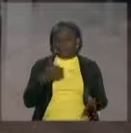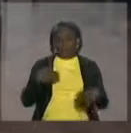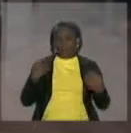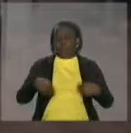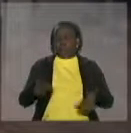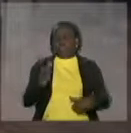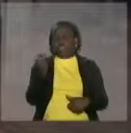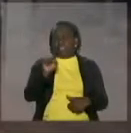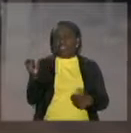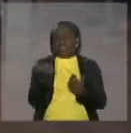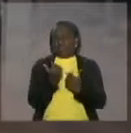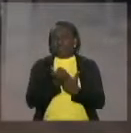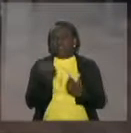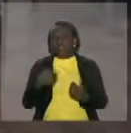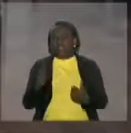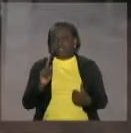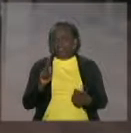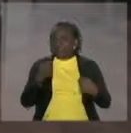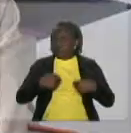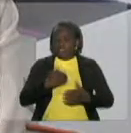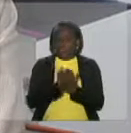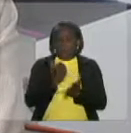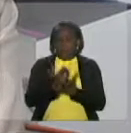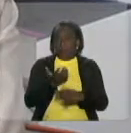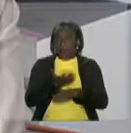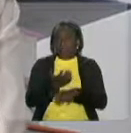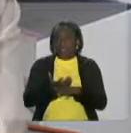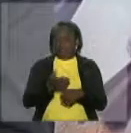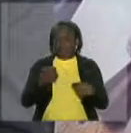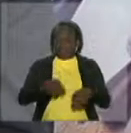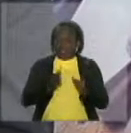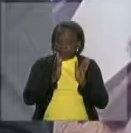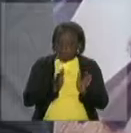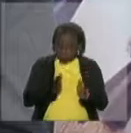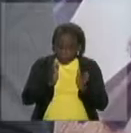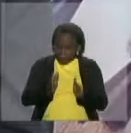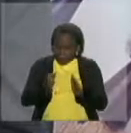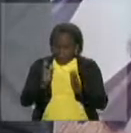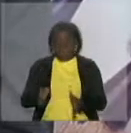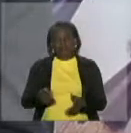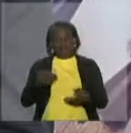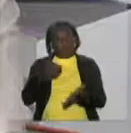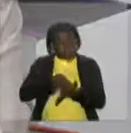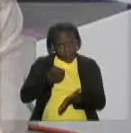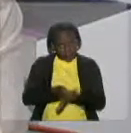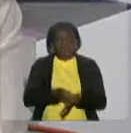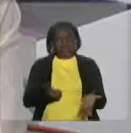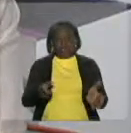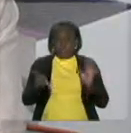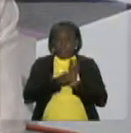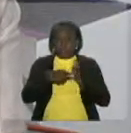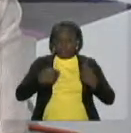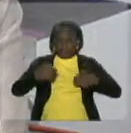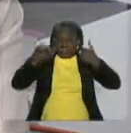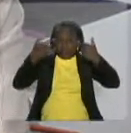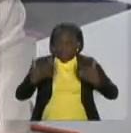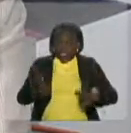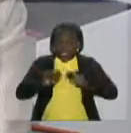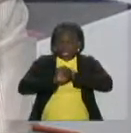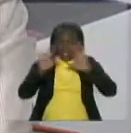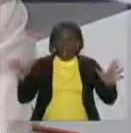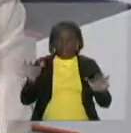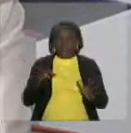não preciso botar mediador, eu não preciso botar na atividade extracurricular. E teve que ter o passo a passo. A lei fala, precisa, tem que botar. Ou seja, a lei teve que